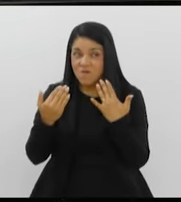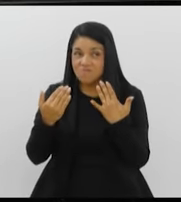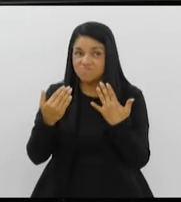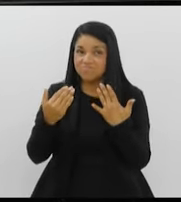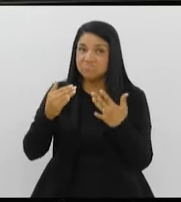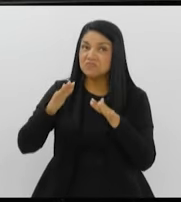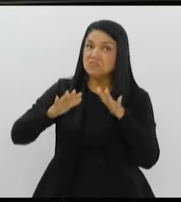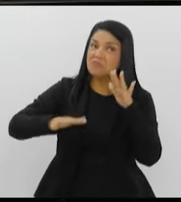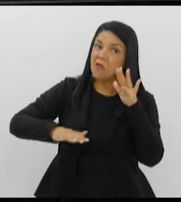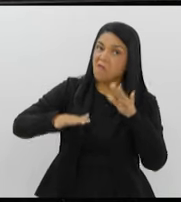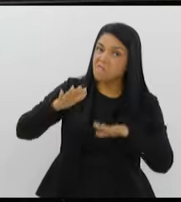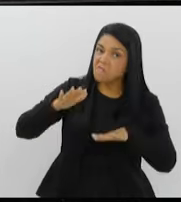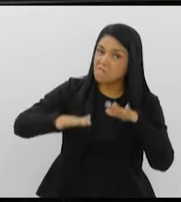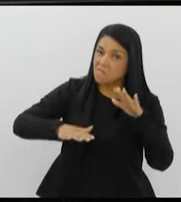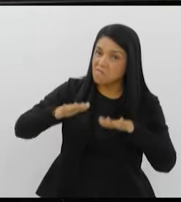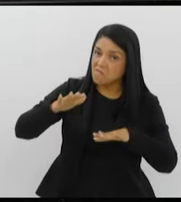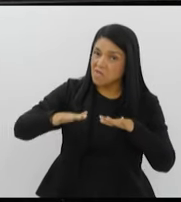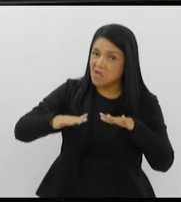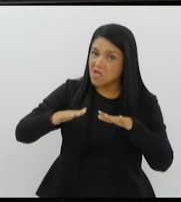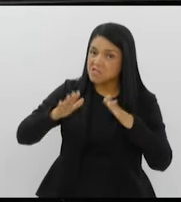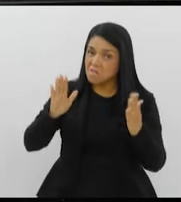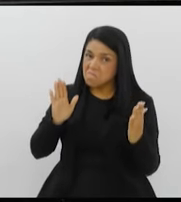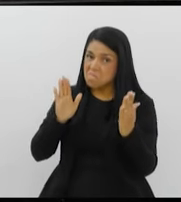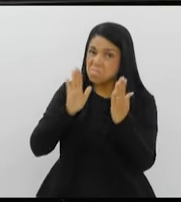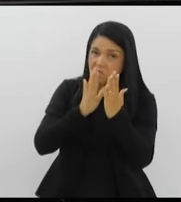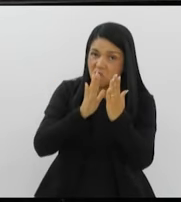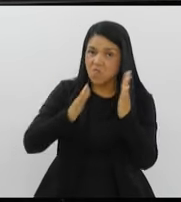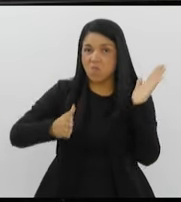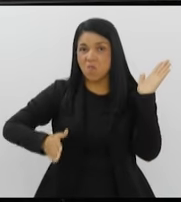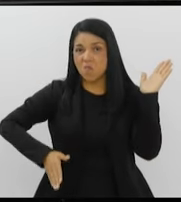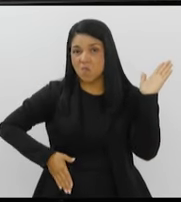possivelmente, em confronto com traficantes.